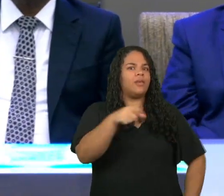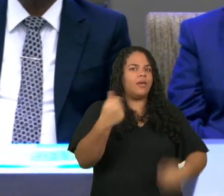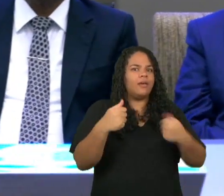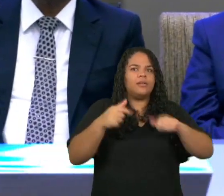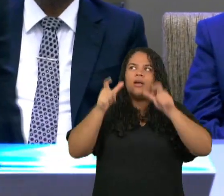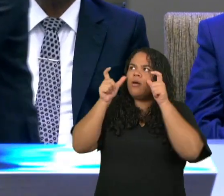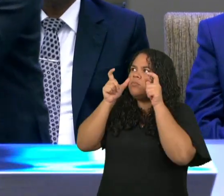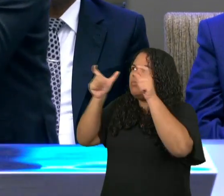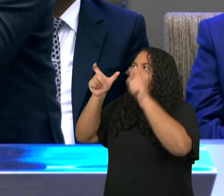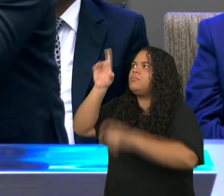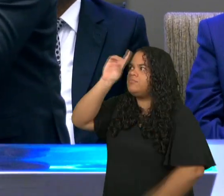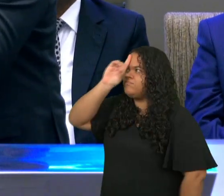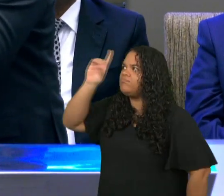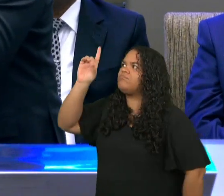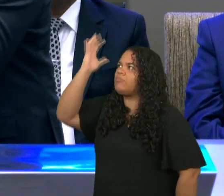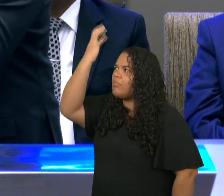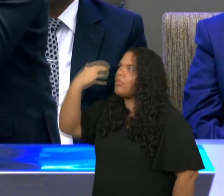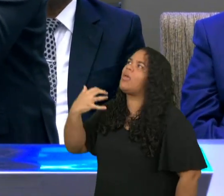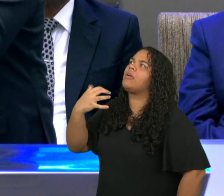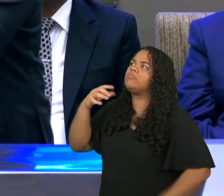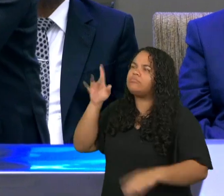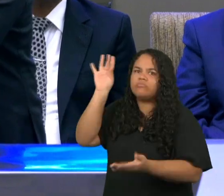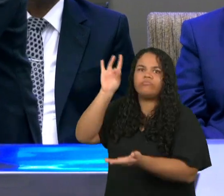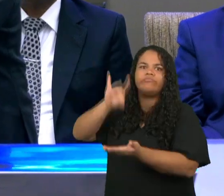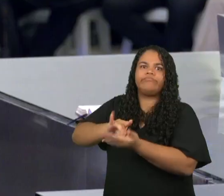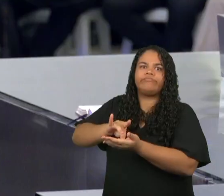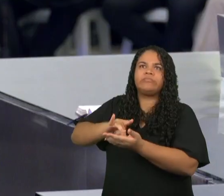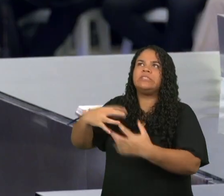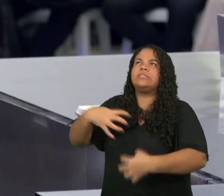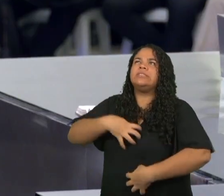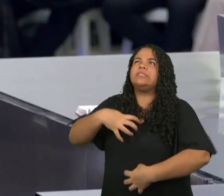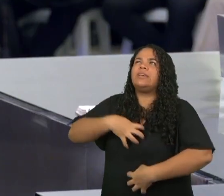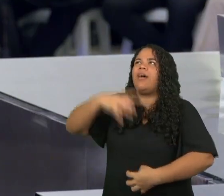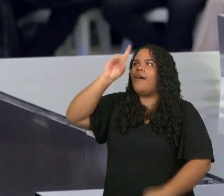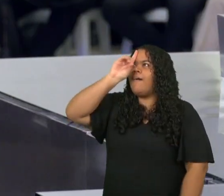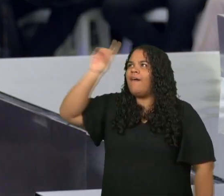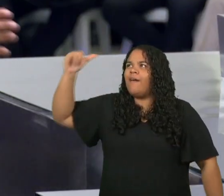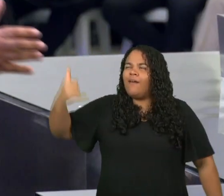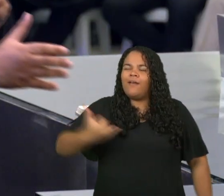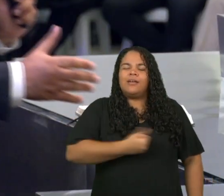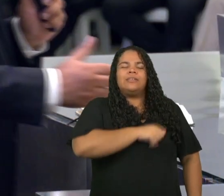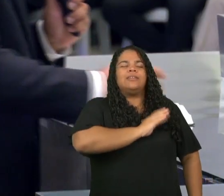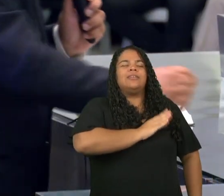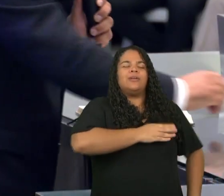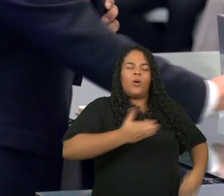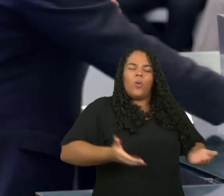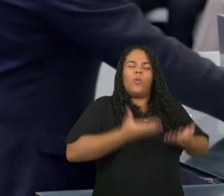Deus vai levar uma porção dele para o teu espírito, para a tua alma.